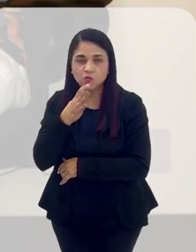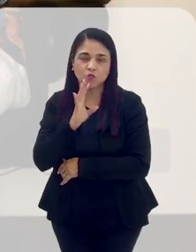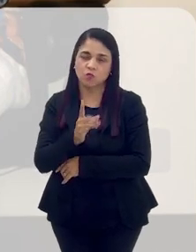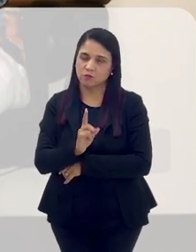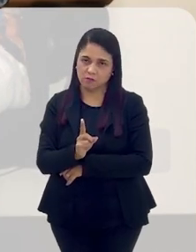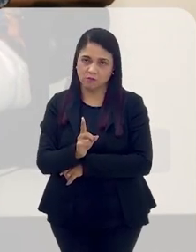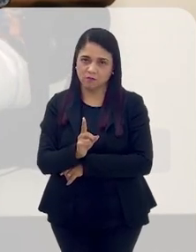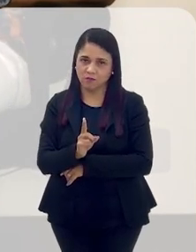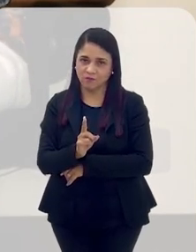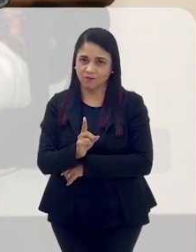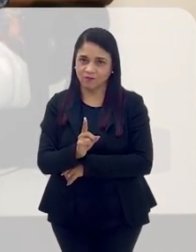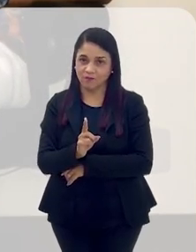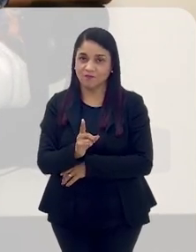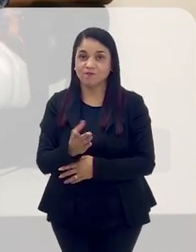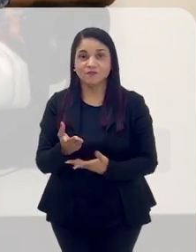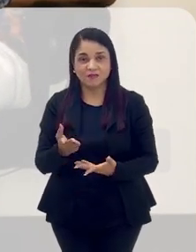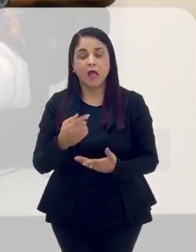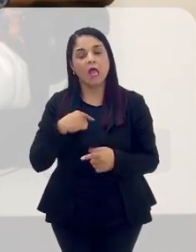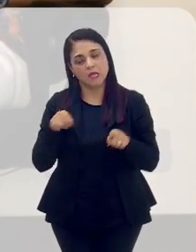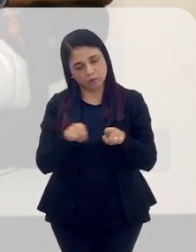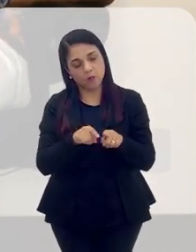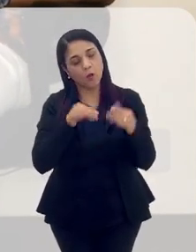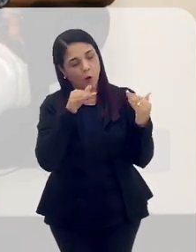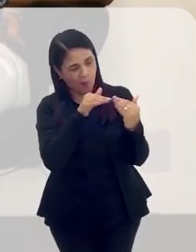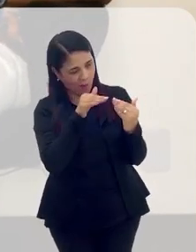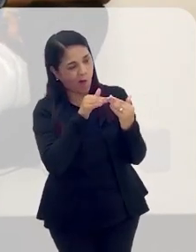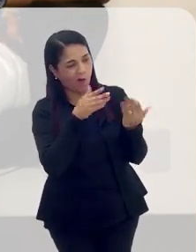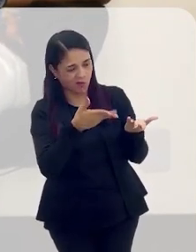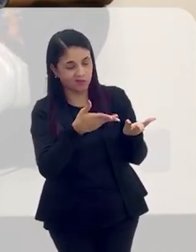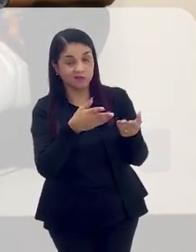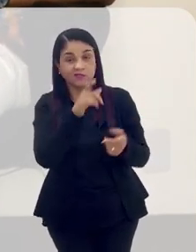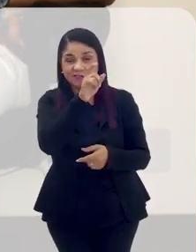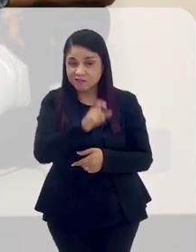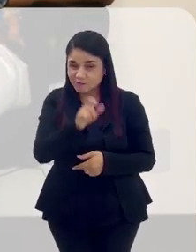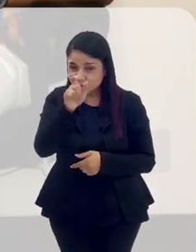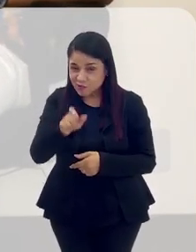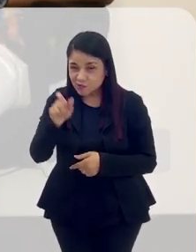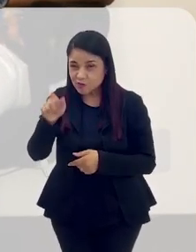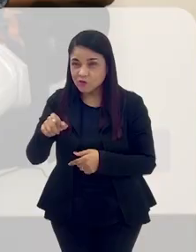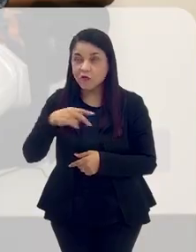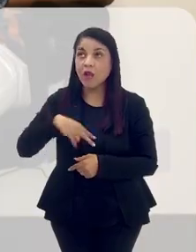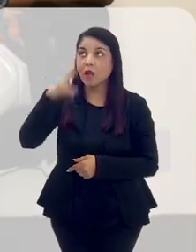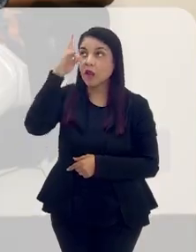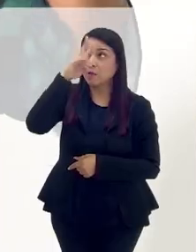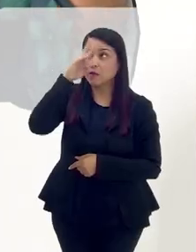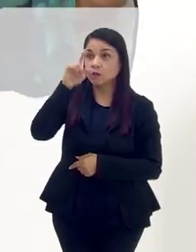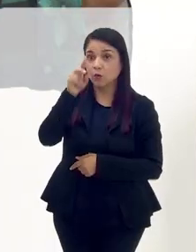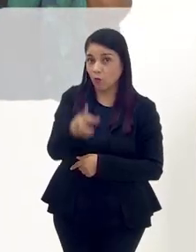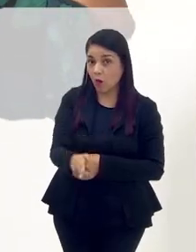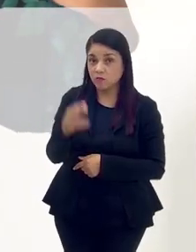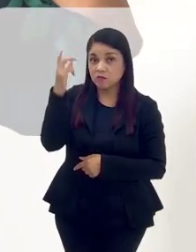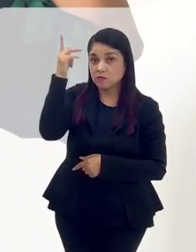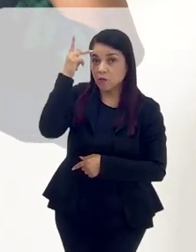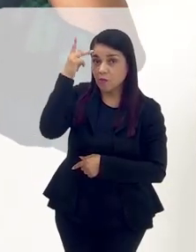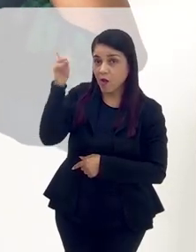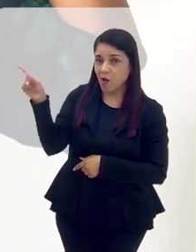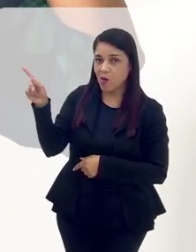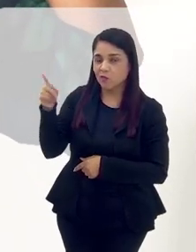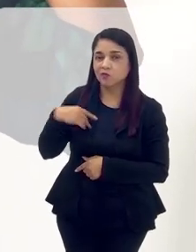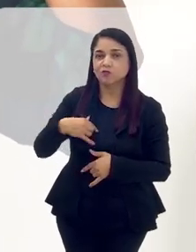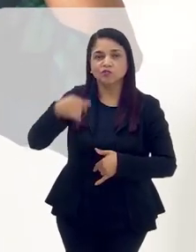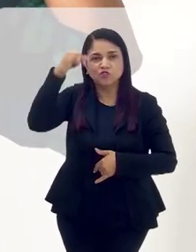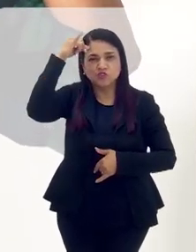desconheciam do que era. Aí eu sou favorável. Porque as pessoas têm aquela lembrança lá de São Paulo,